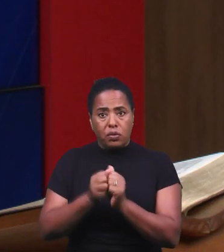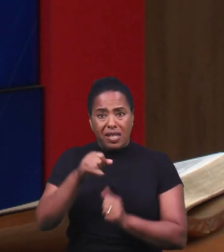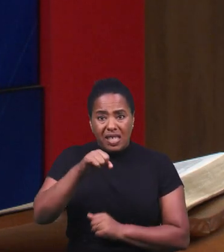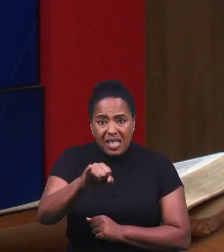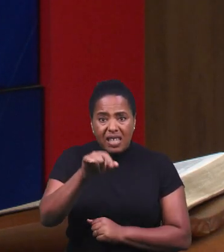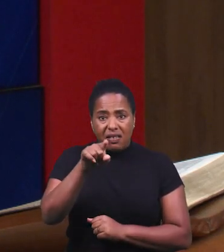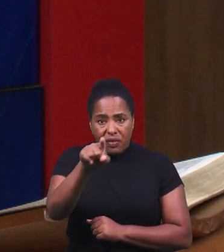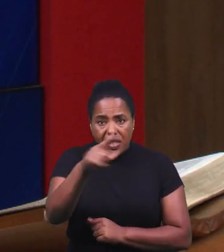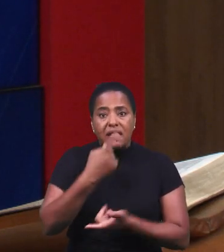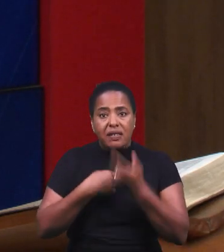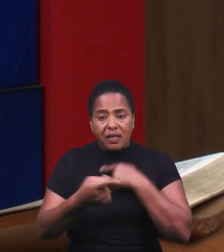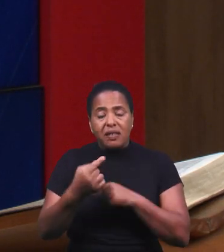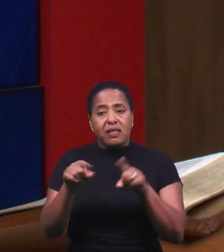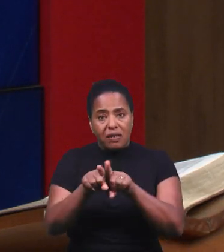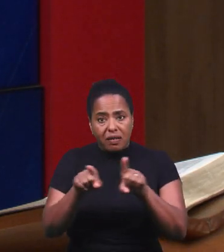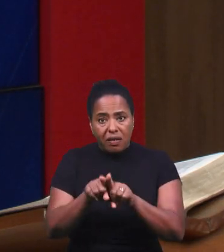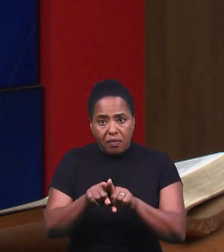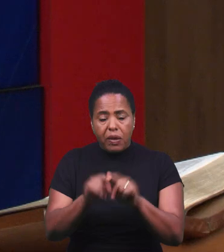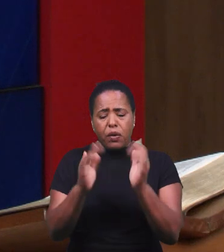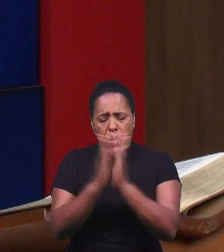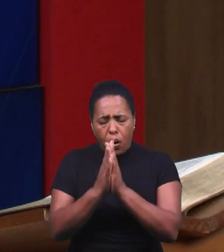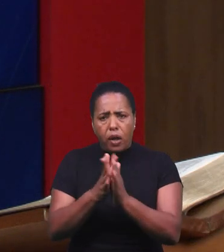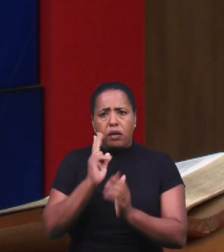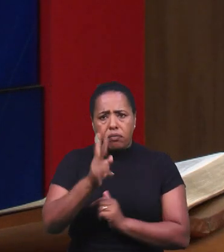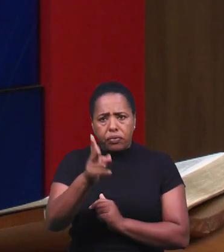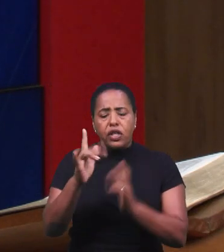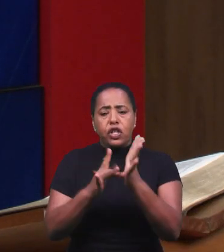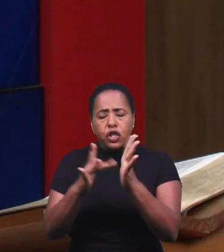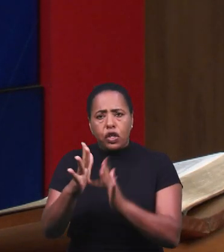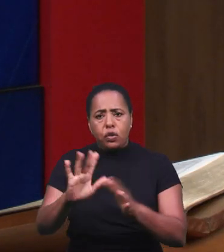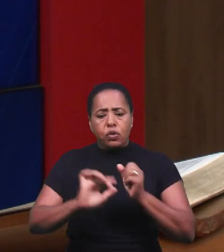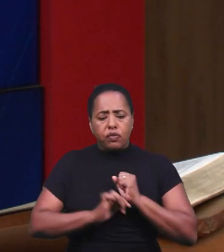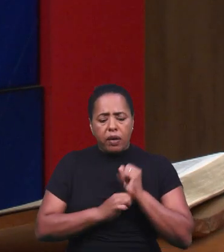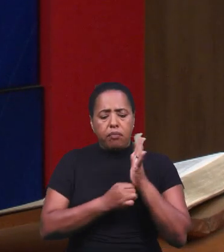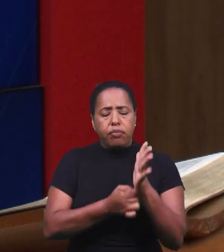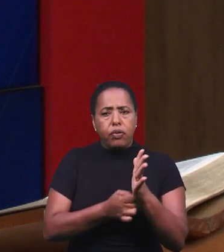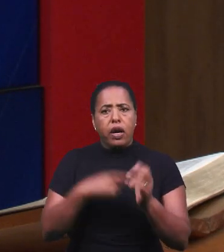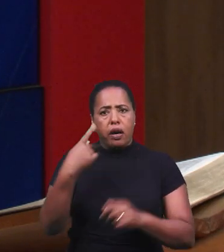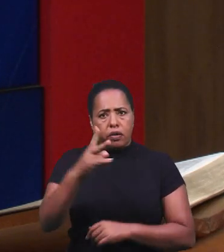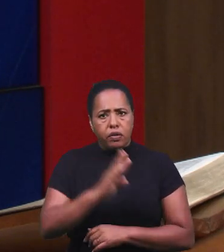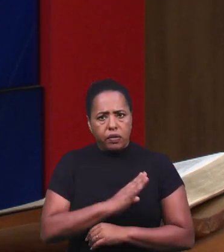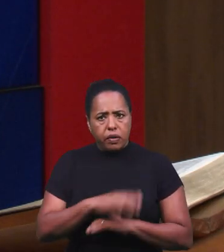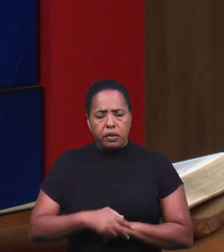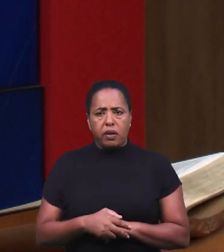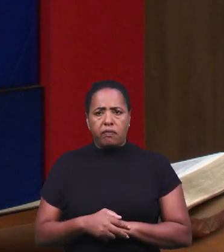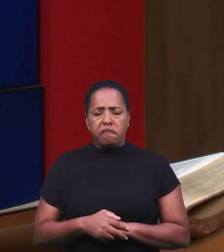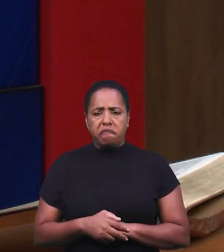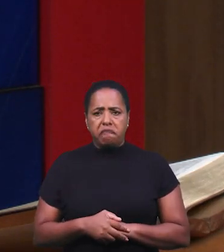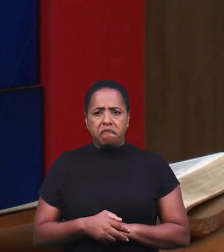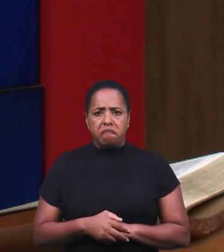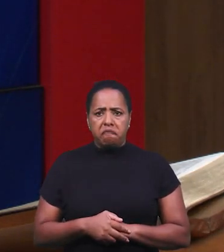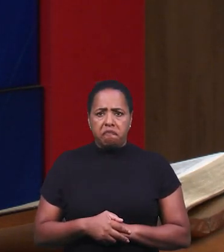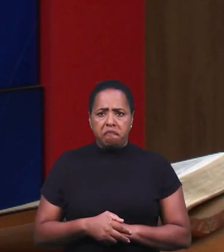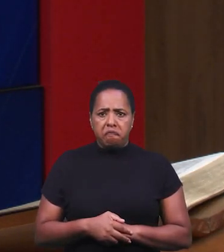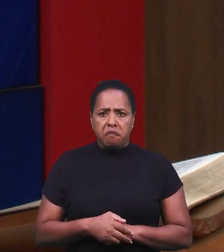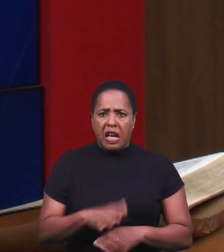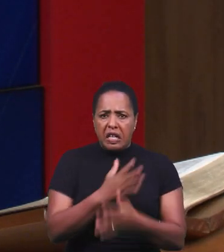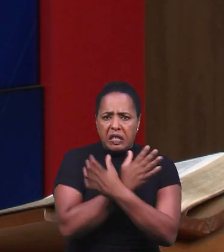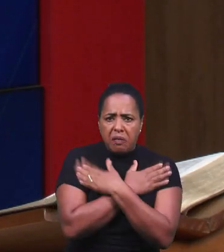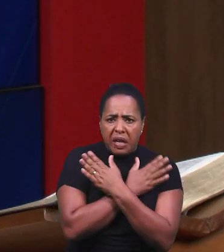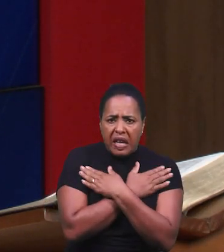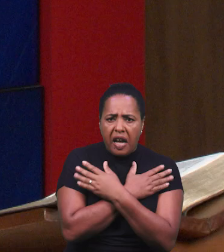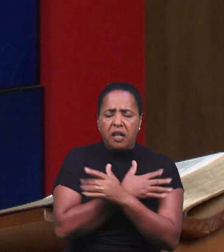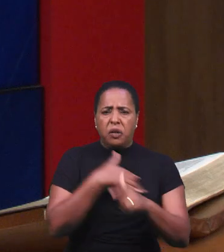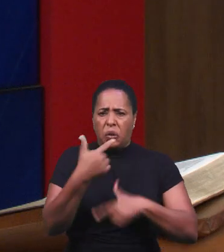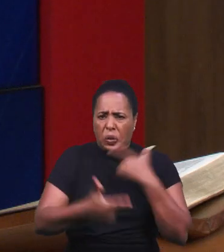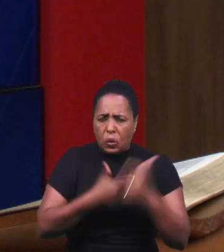continue buscando, Ele vai se revelar ao seu coração. As portas estão fechadas, as lutas são grandes, sim,